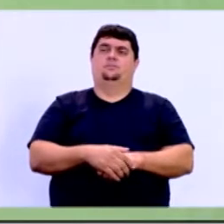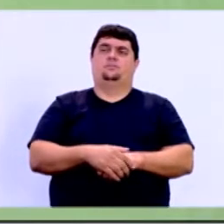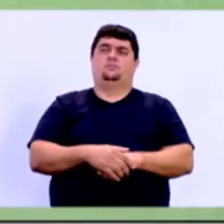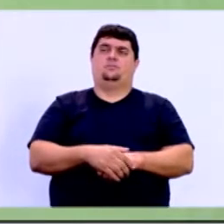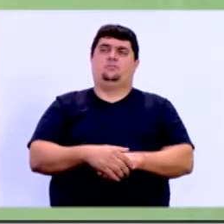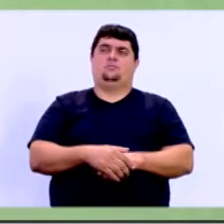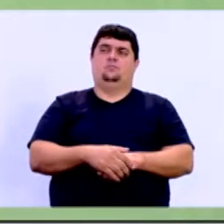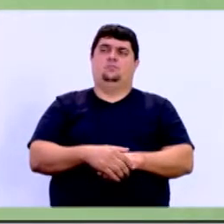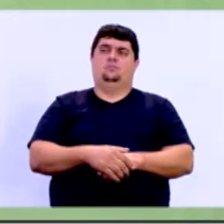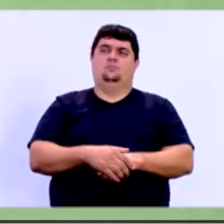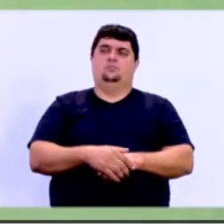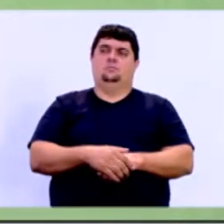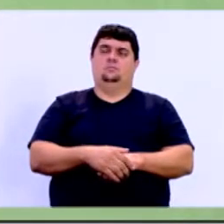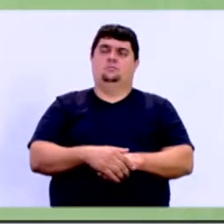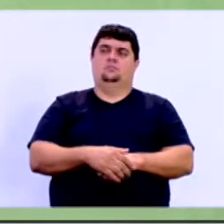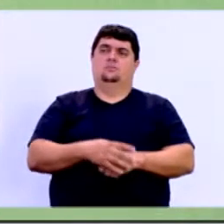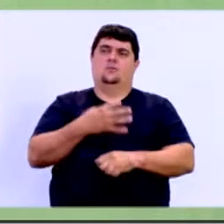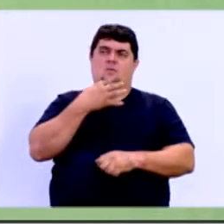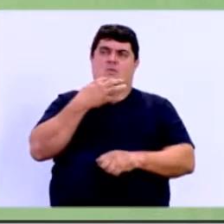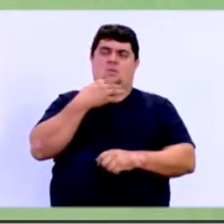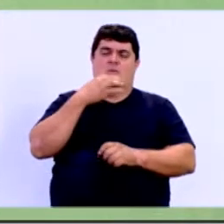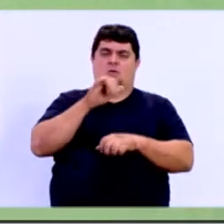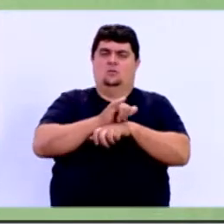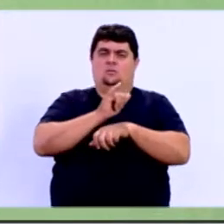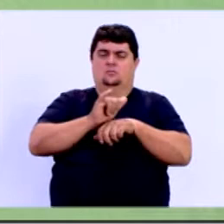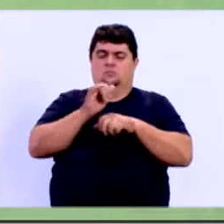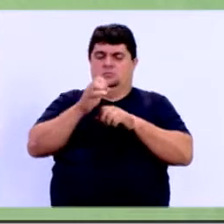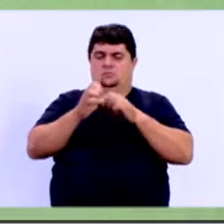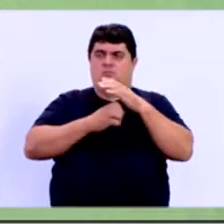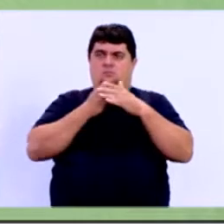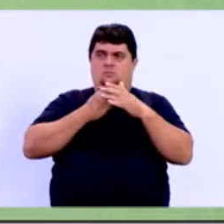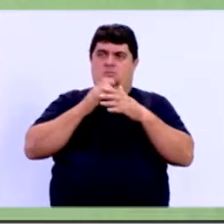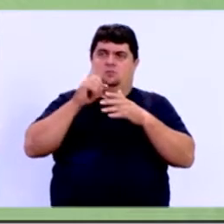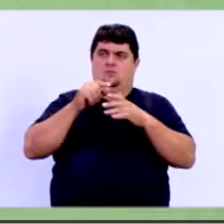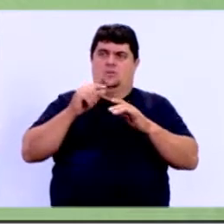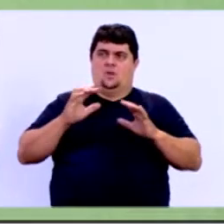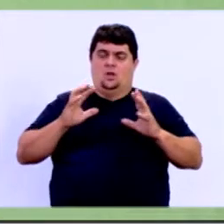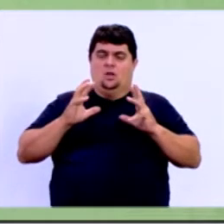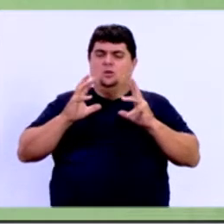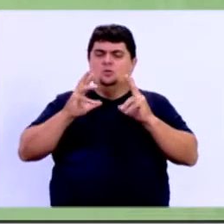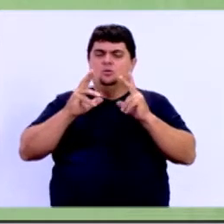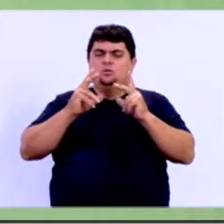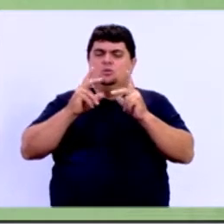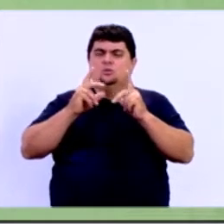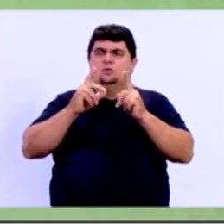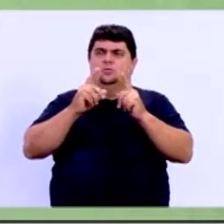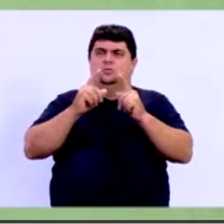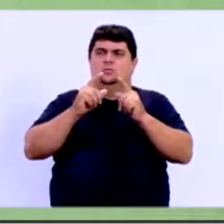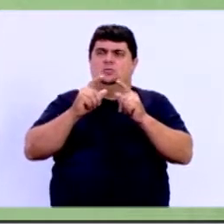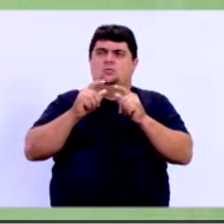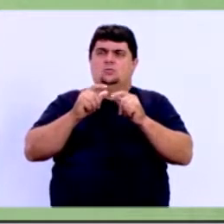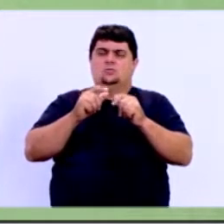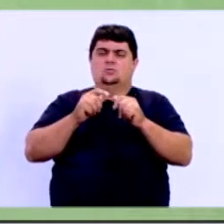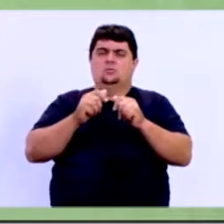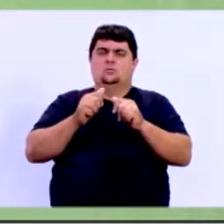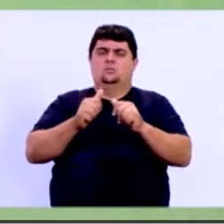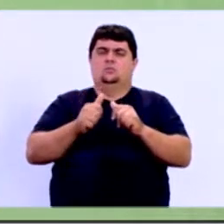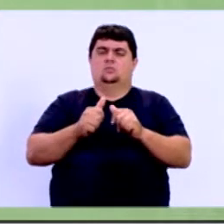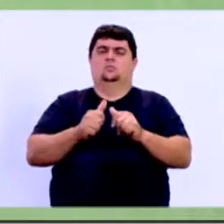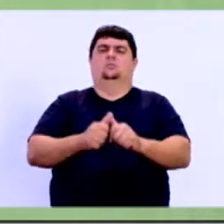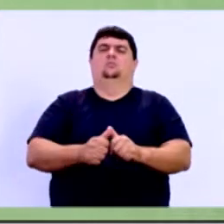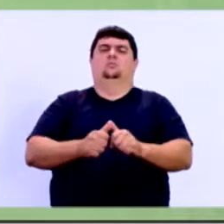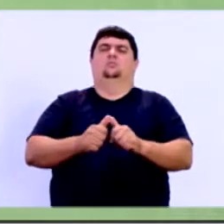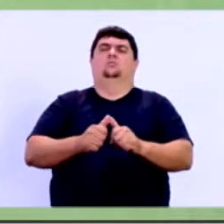Então, conhecendo a estratégia de uma empresa, é a mobilização de todos, olha só, né, é a mobilização de todos